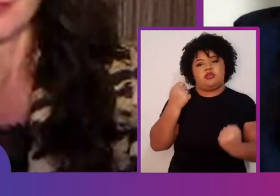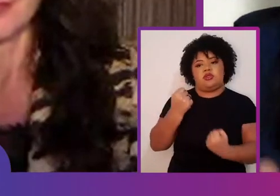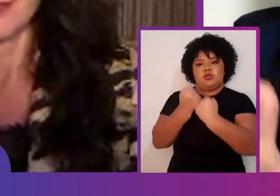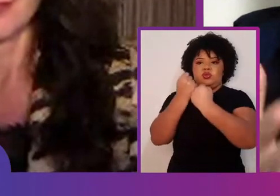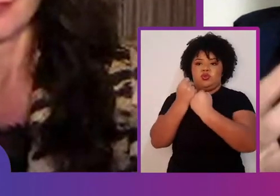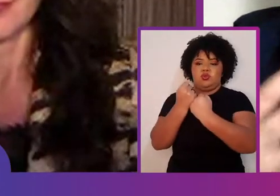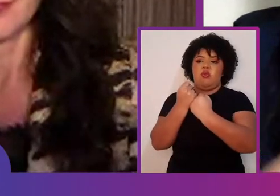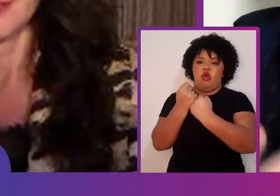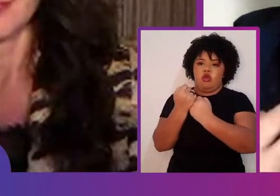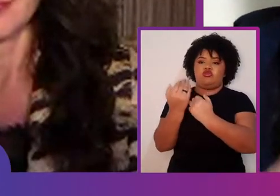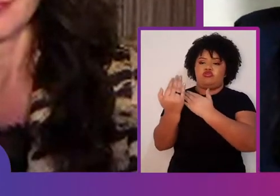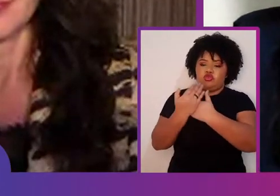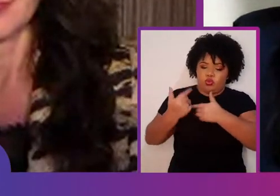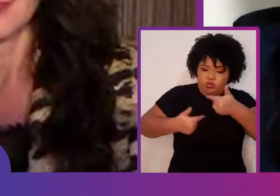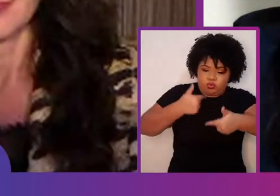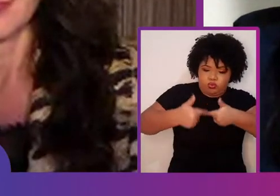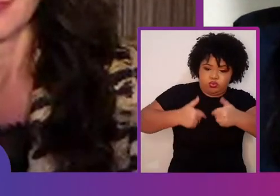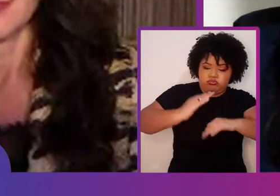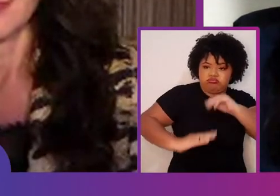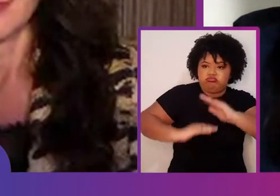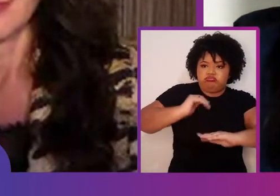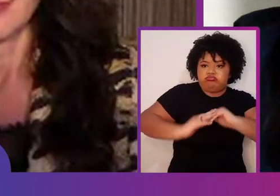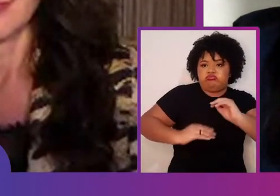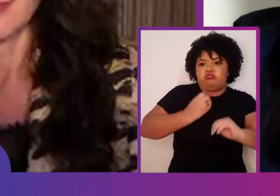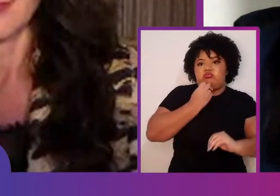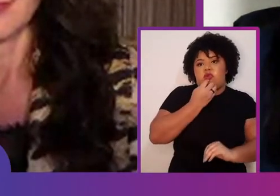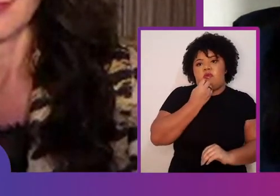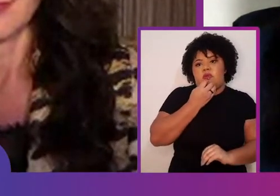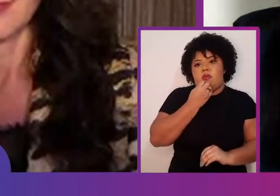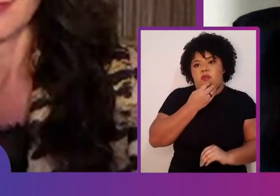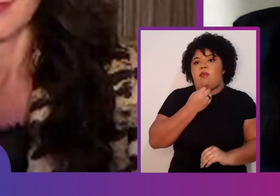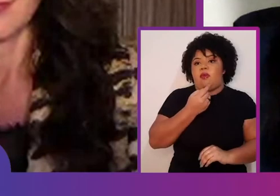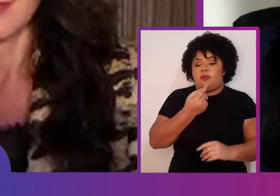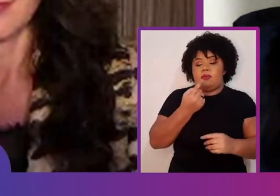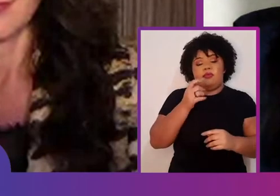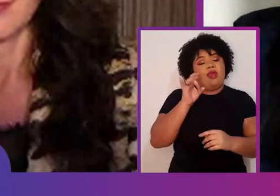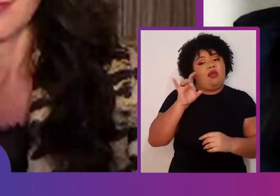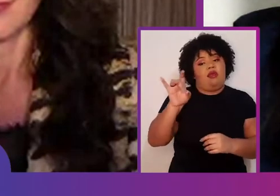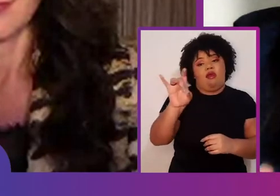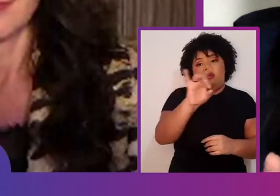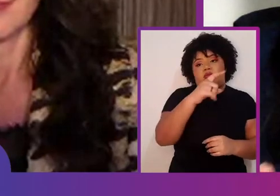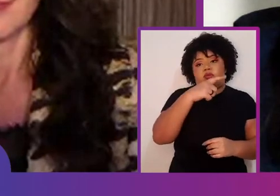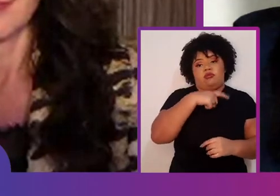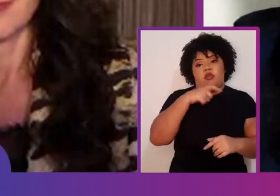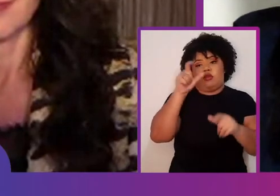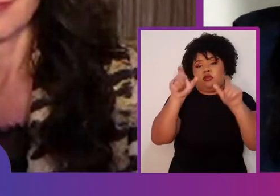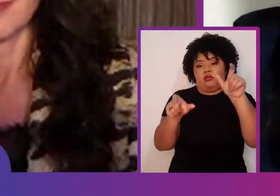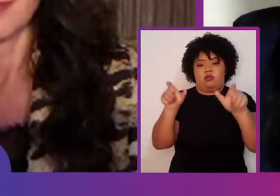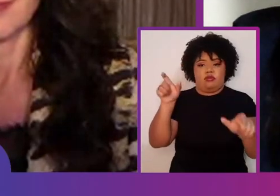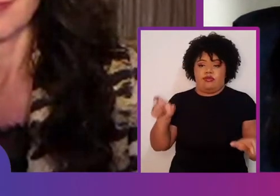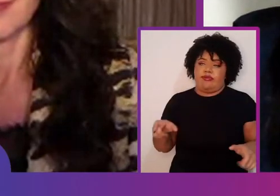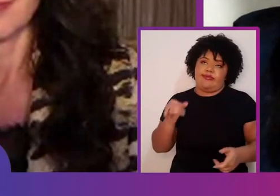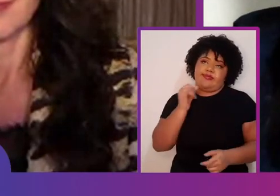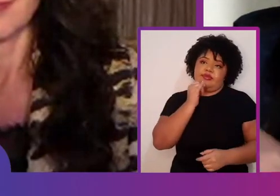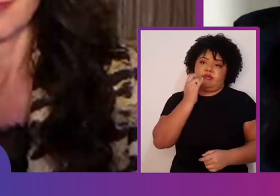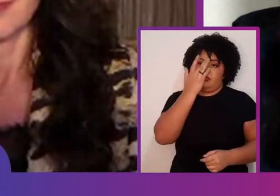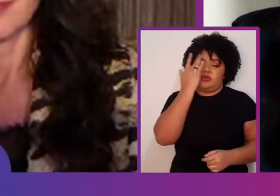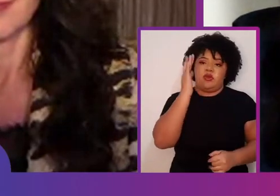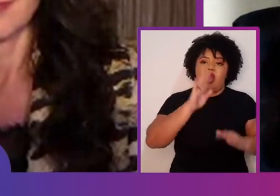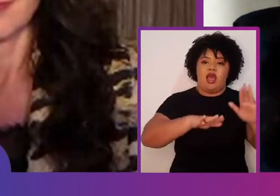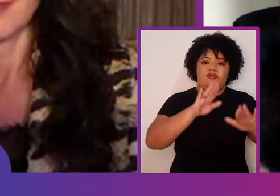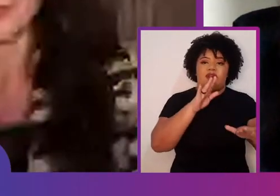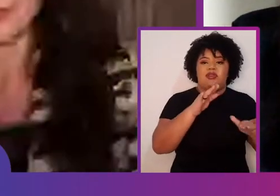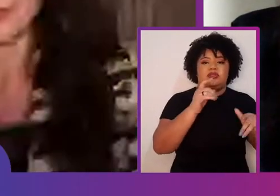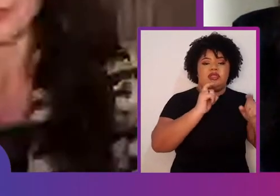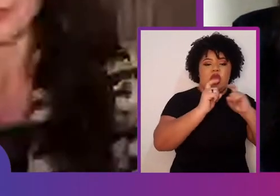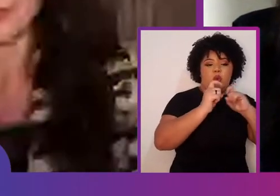tornarem produtivas dentro das suas características. Alguns vão precisar de menos reuniões virtuais, outros